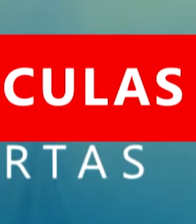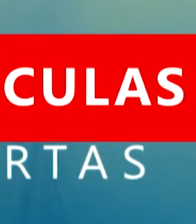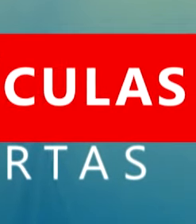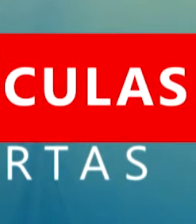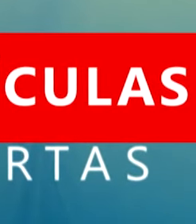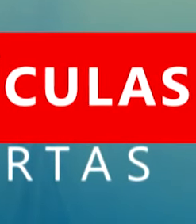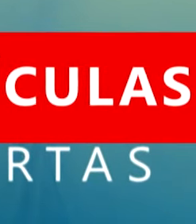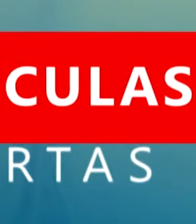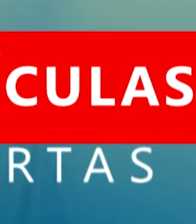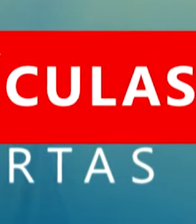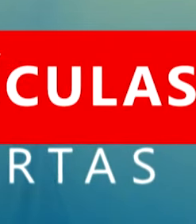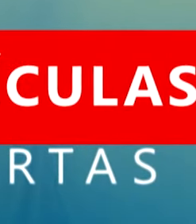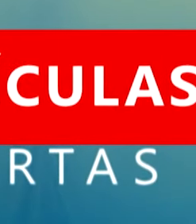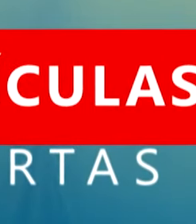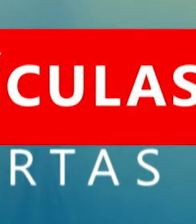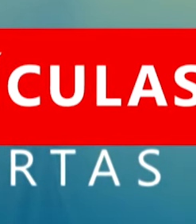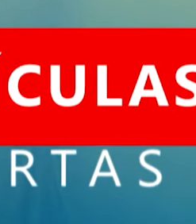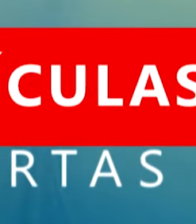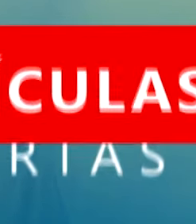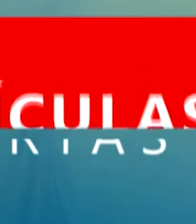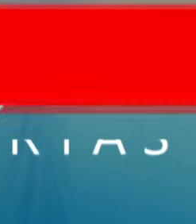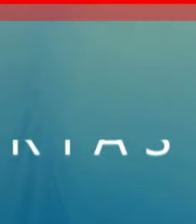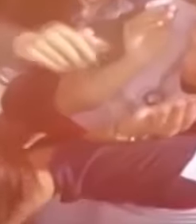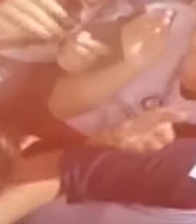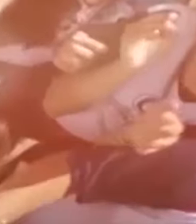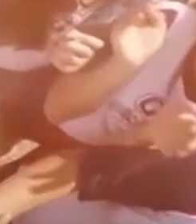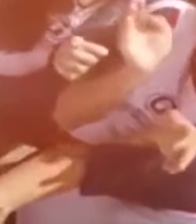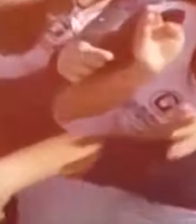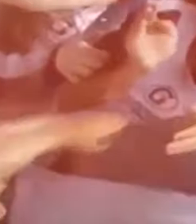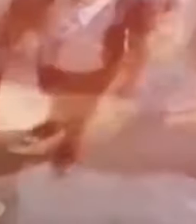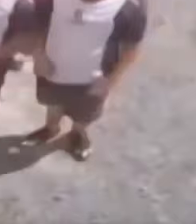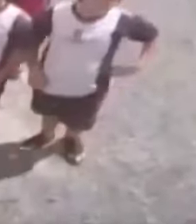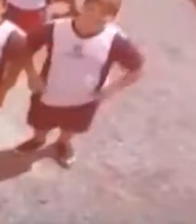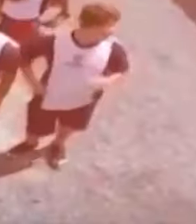matrículas do Colégio Batista Getsemane estão abertas.